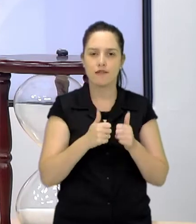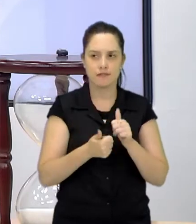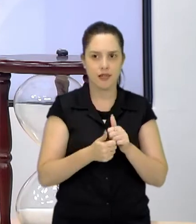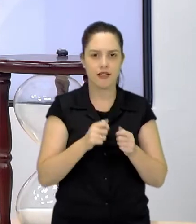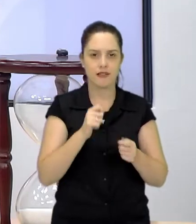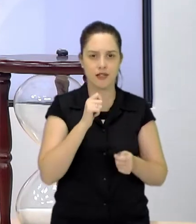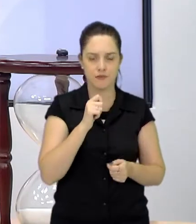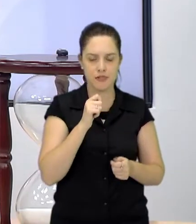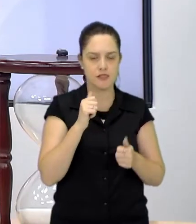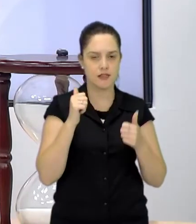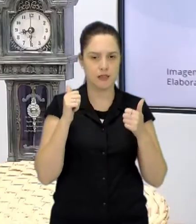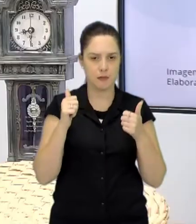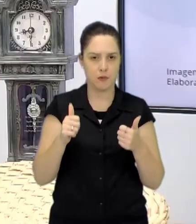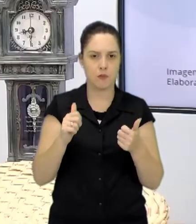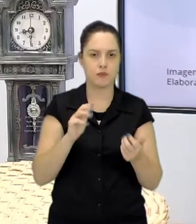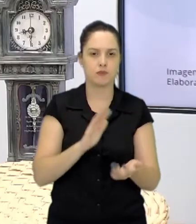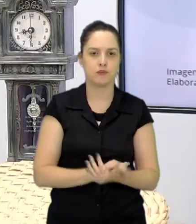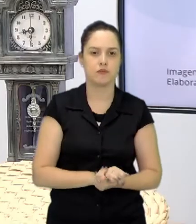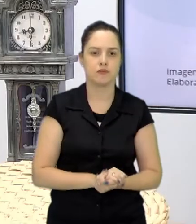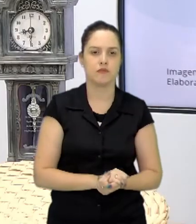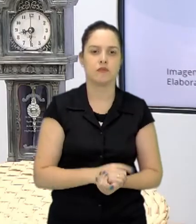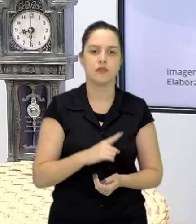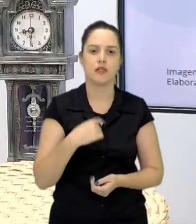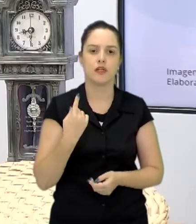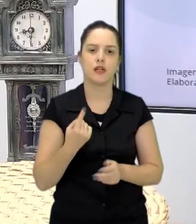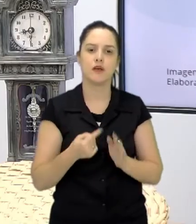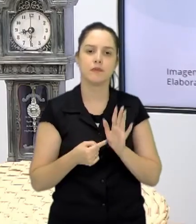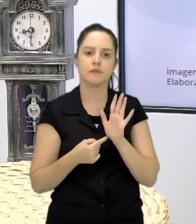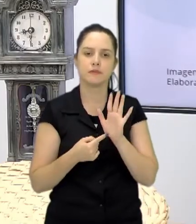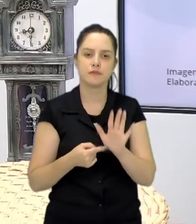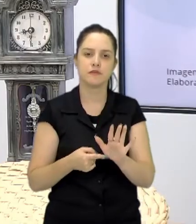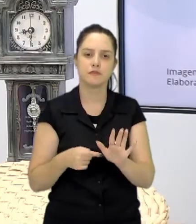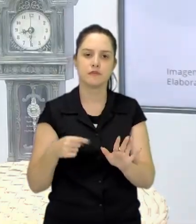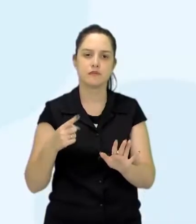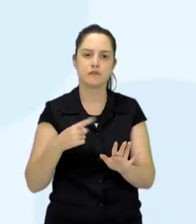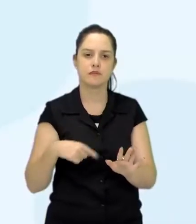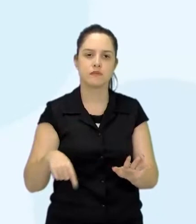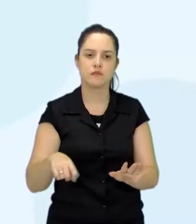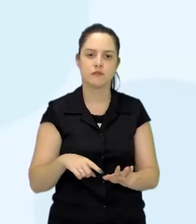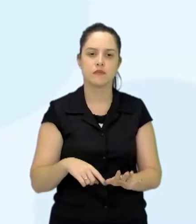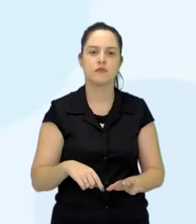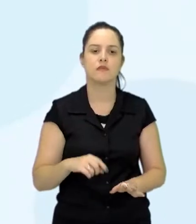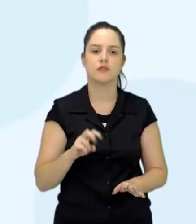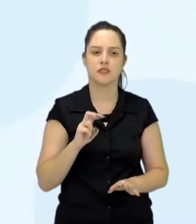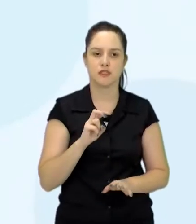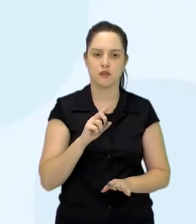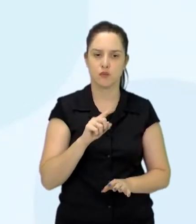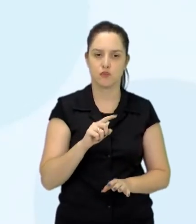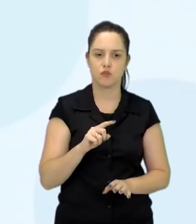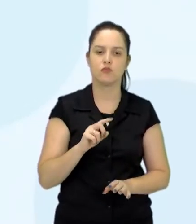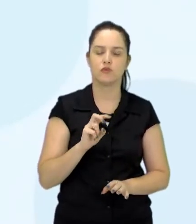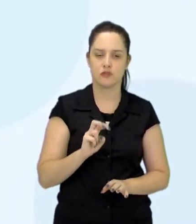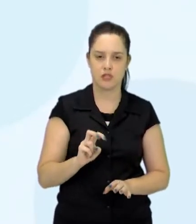entrevista, tá bom? Legal. Então, nós apresentamos aí, esses são 5, né? São gêneros, né, professora? Isso, são